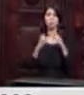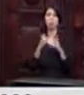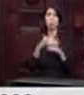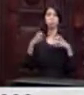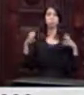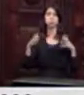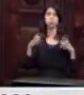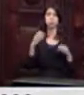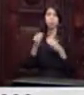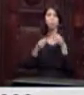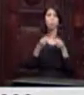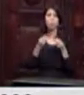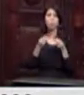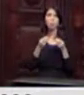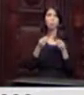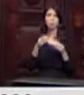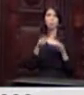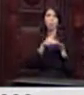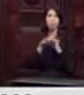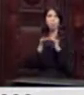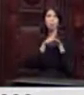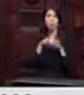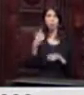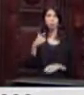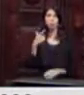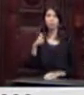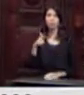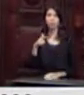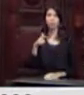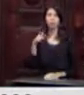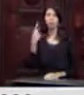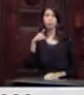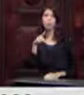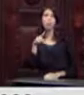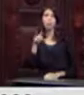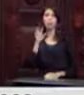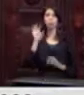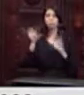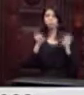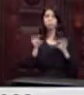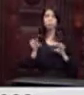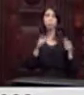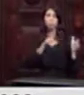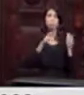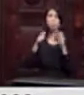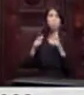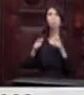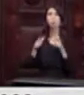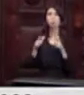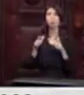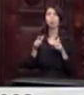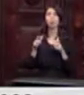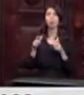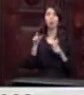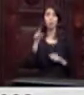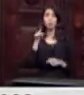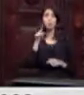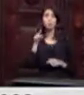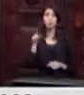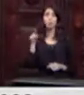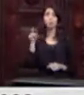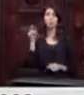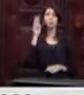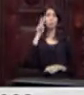corrigir desigualdade regional e nem corrigir desigualdade histórica. Você não corrige desigualdades